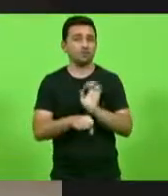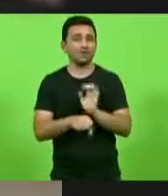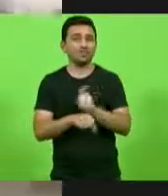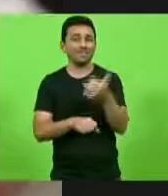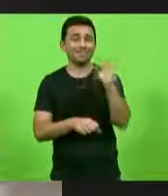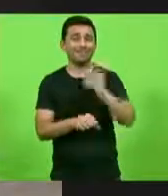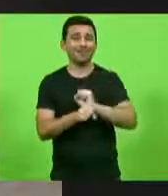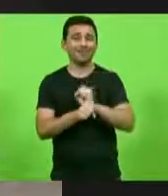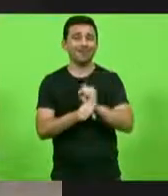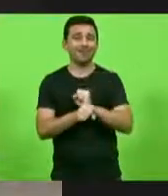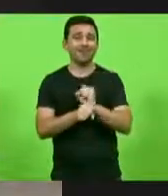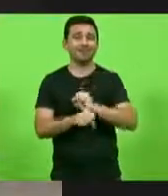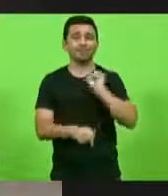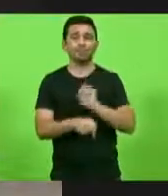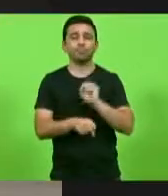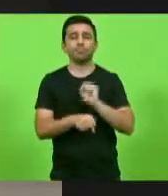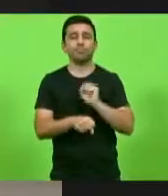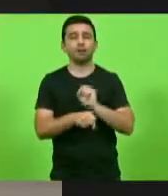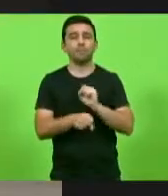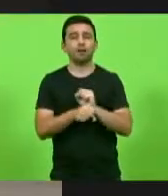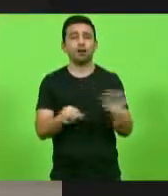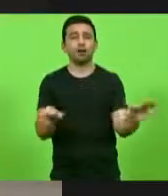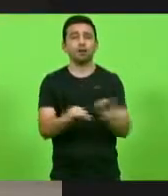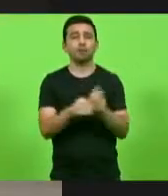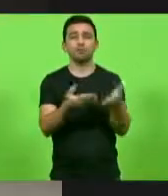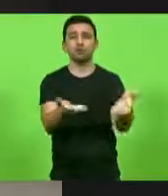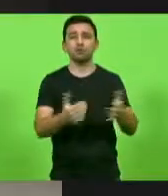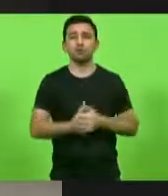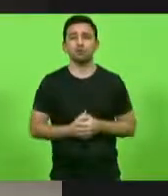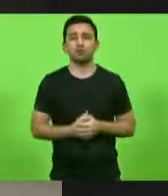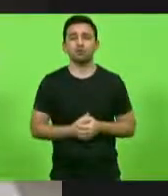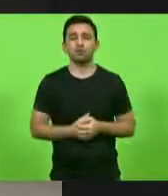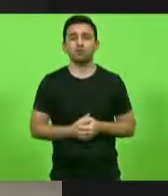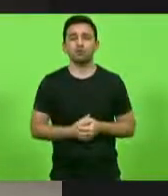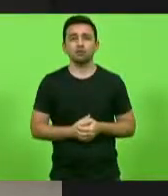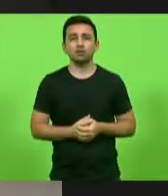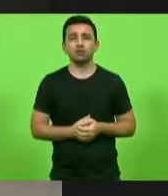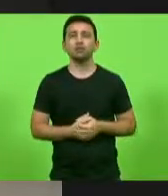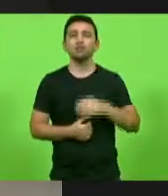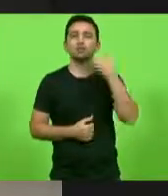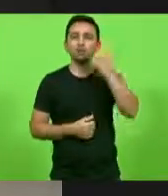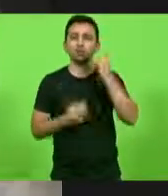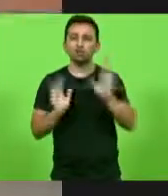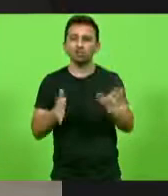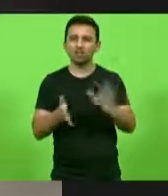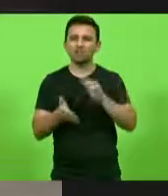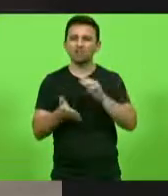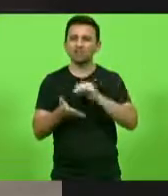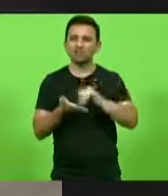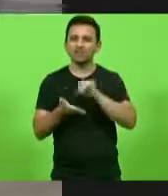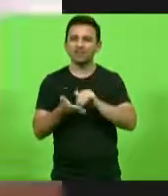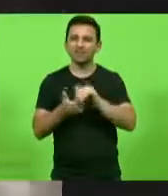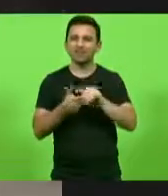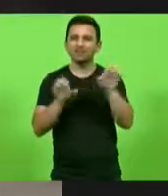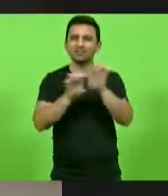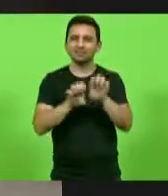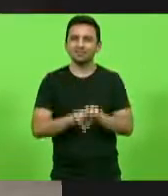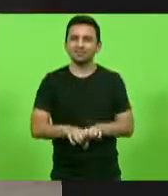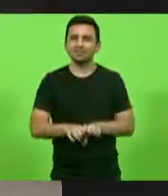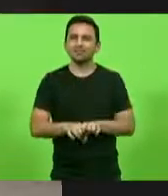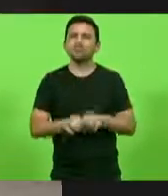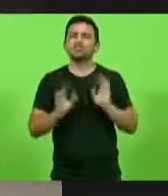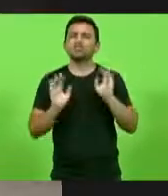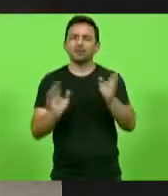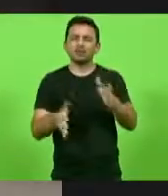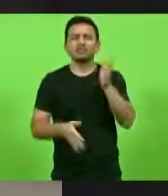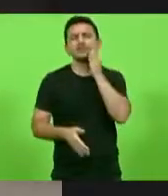aguarda pela sua conclusão. Os deputados que já foram secretários de infraestrutura, a galera que já sabe como isso